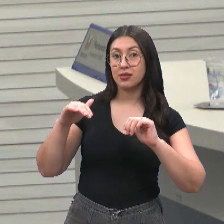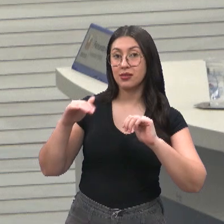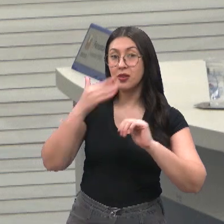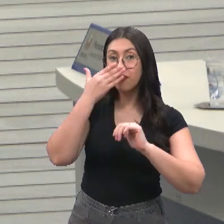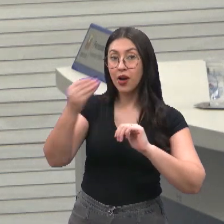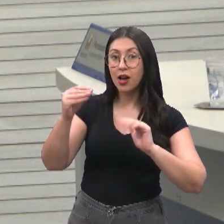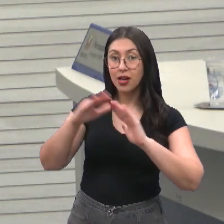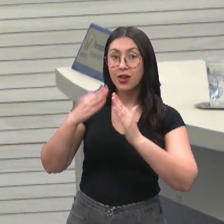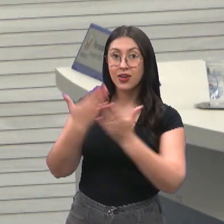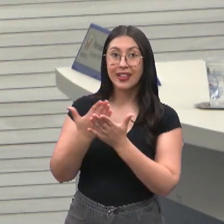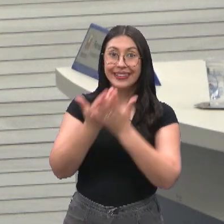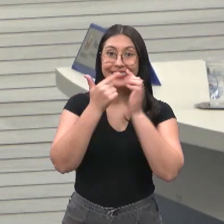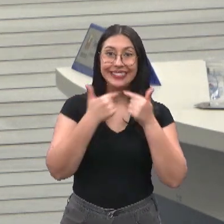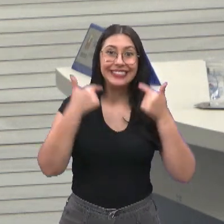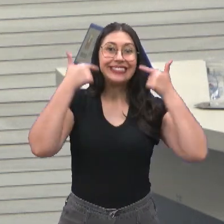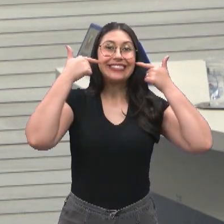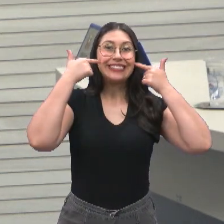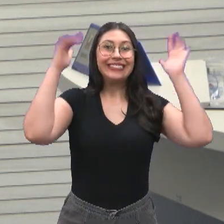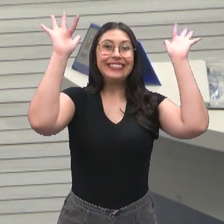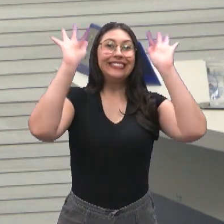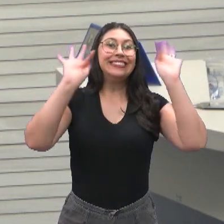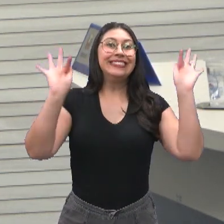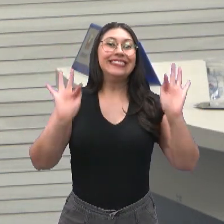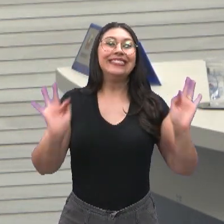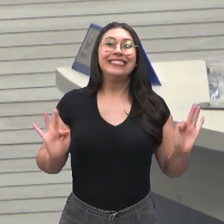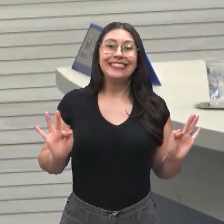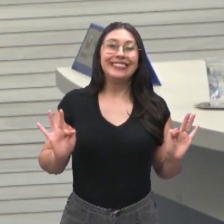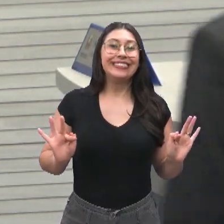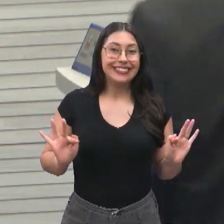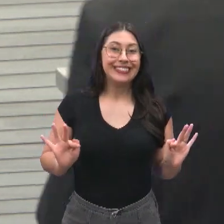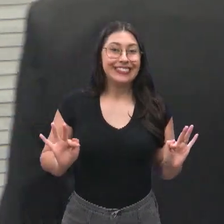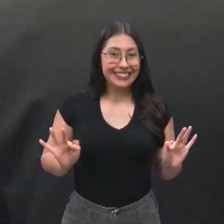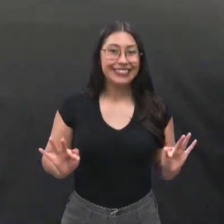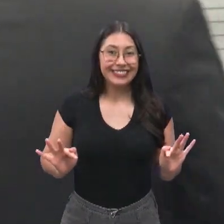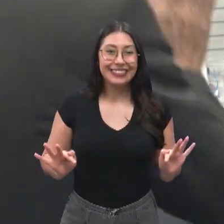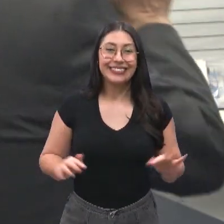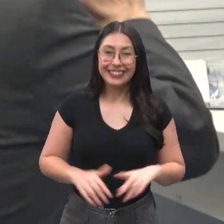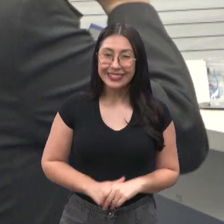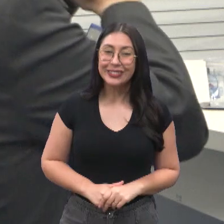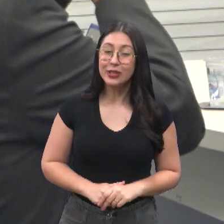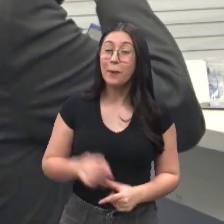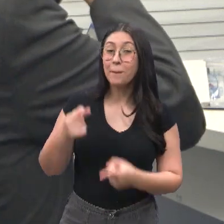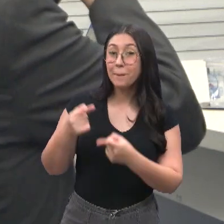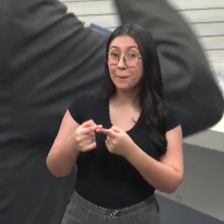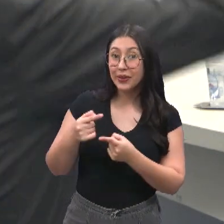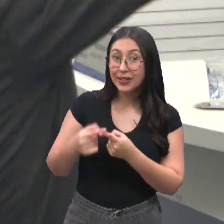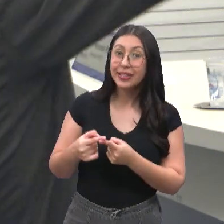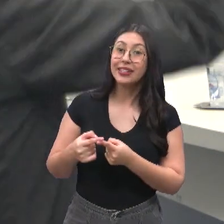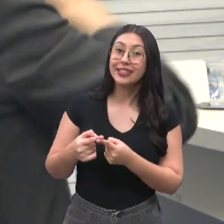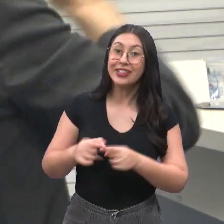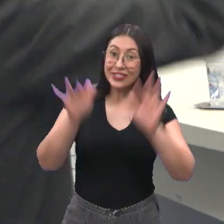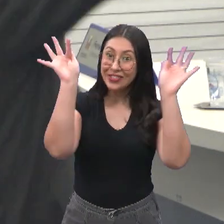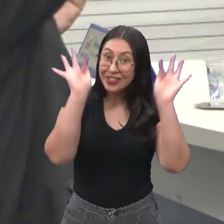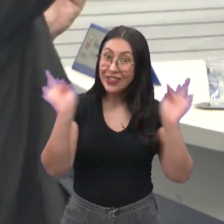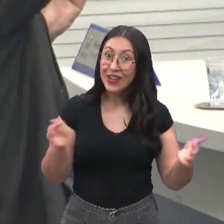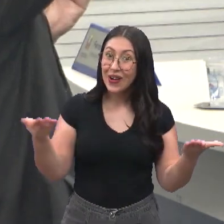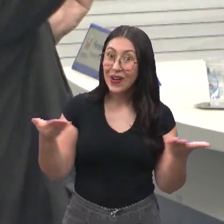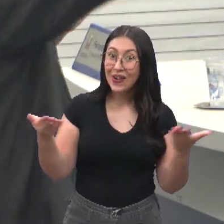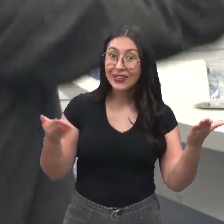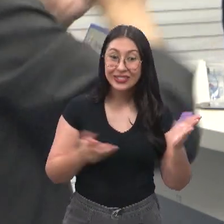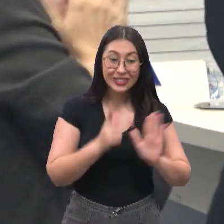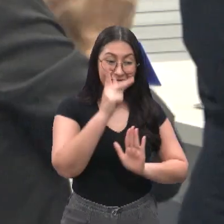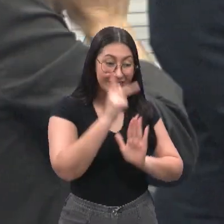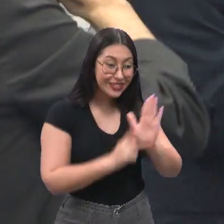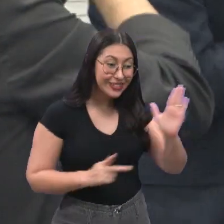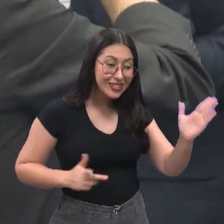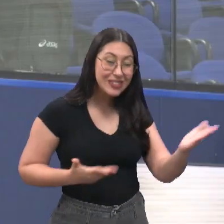felizes, o sorriso está chegando aqui na orelha, porque estão felizes porque hoje foi aprovado por unanimidade